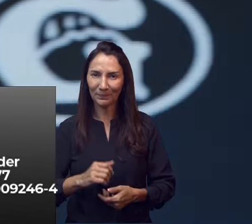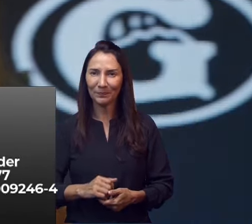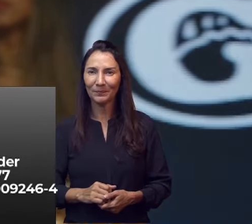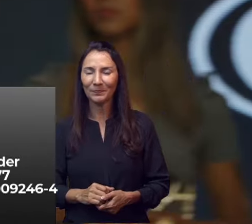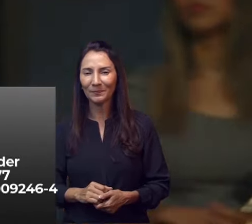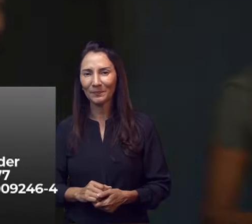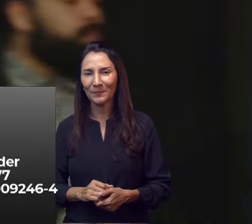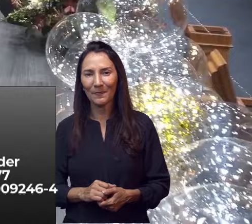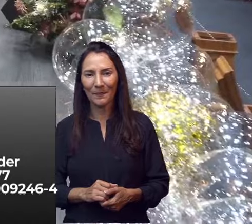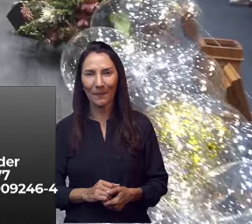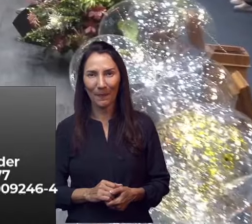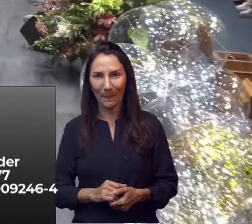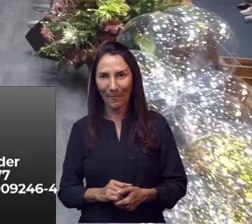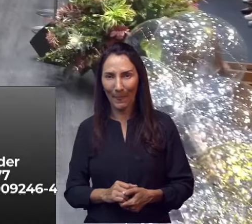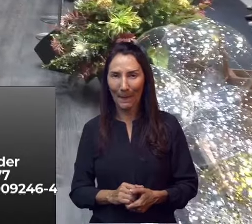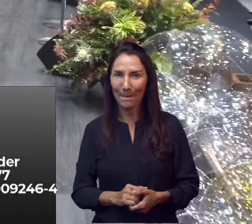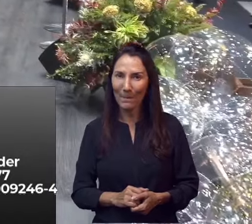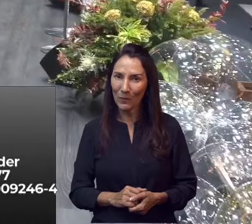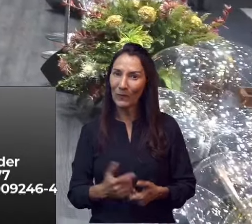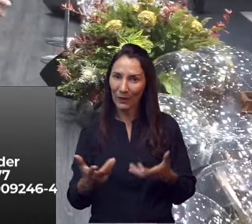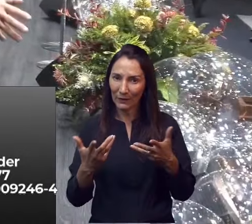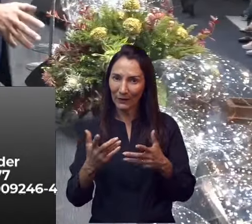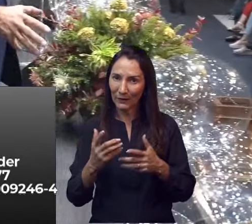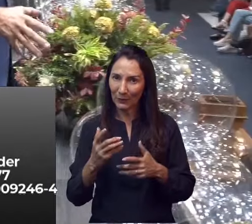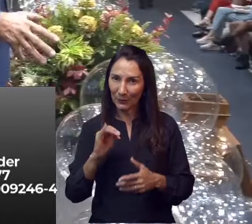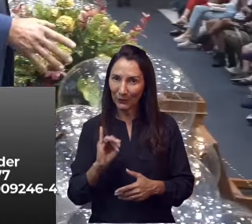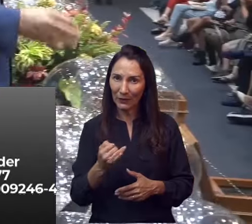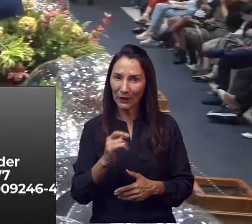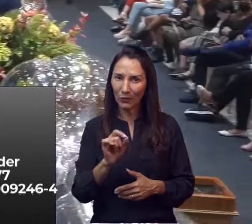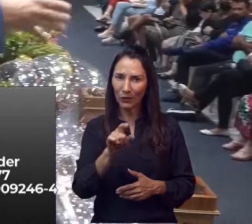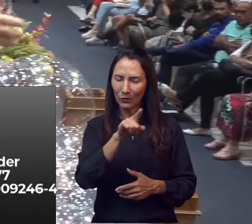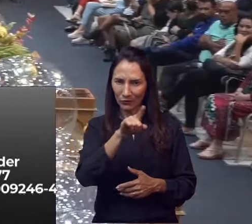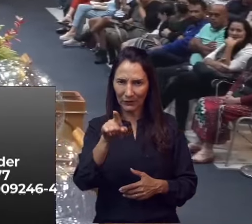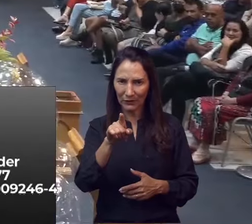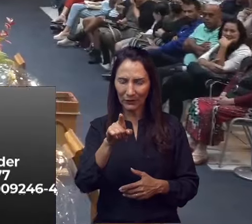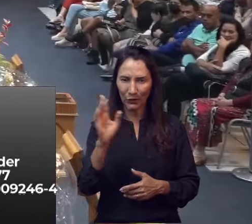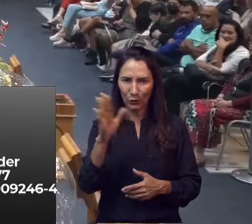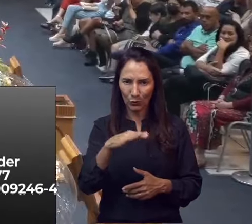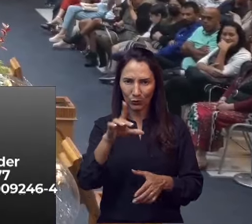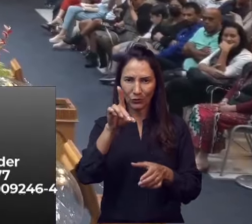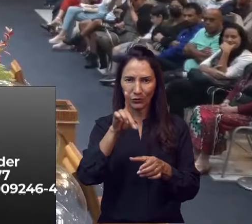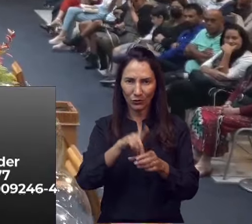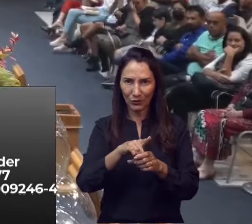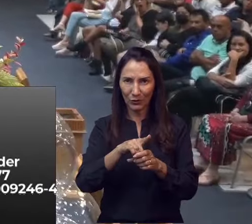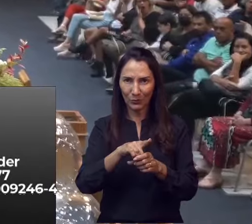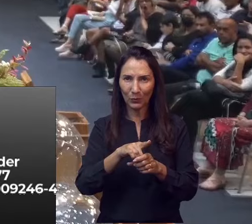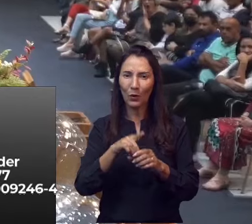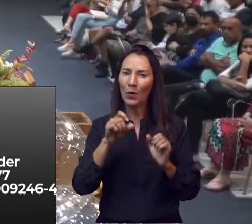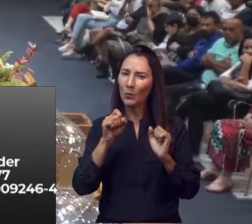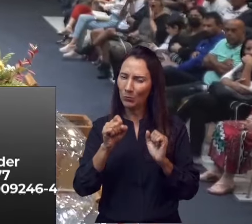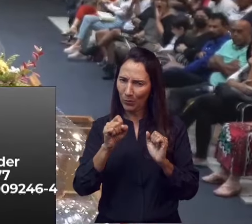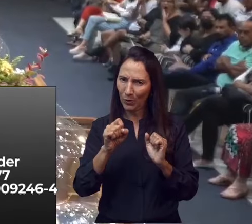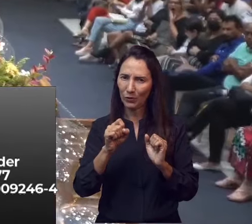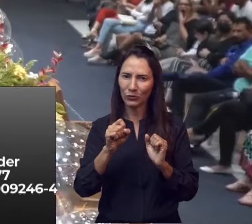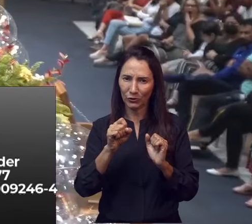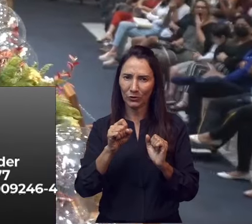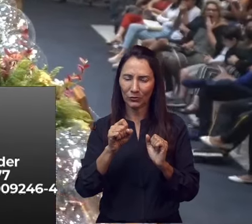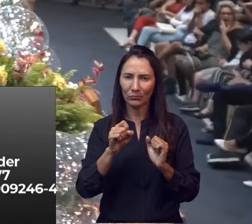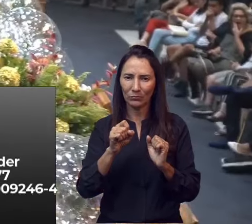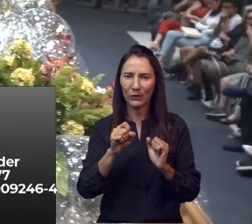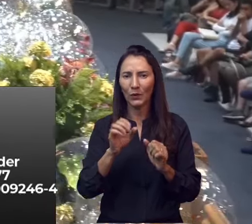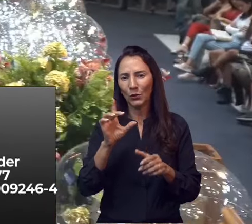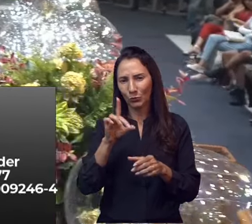quero aproveitar também se você trouxe o seu dízimo seu dízimo Aproveite também pode semear o seu dízimo só que o seu